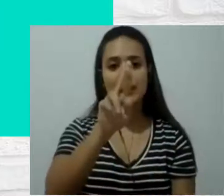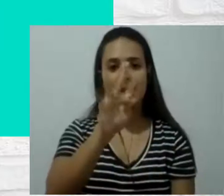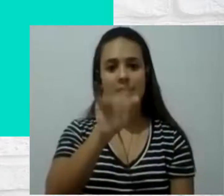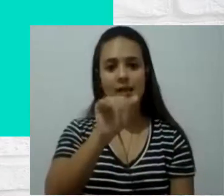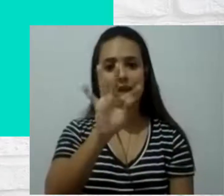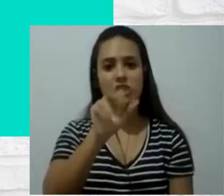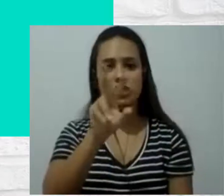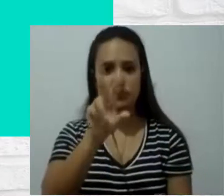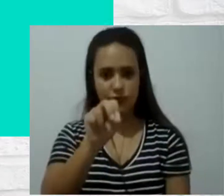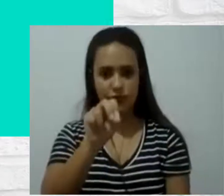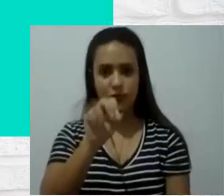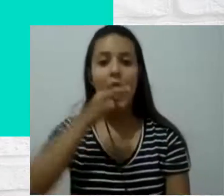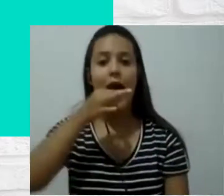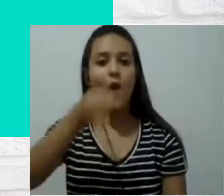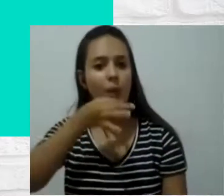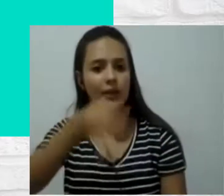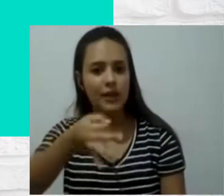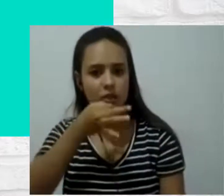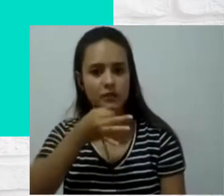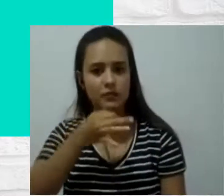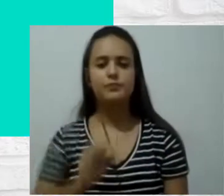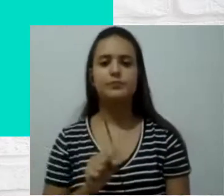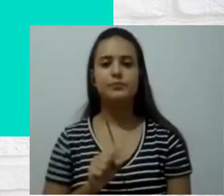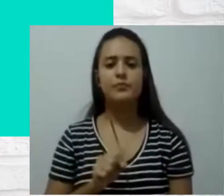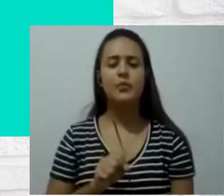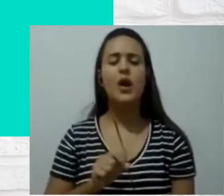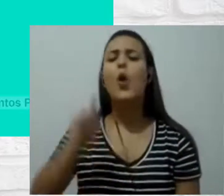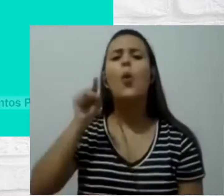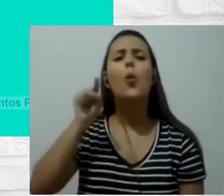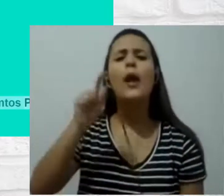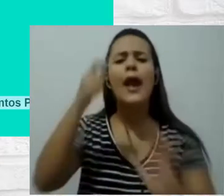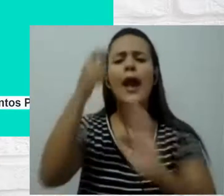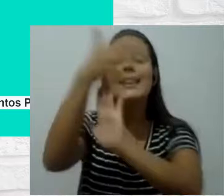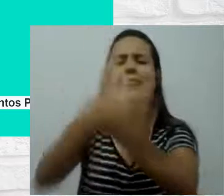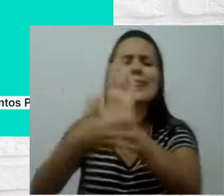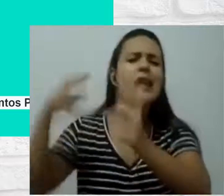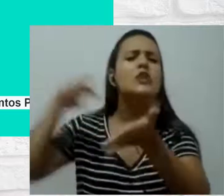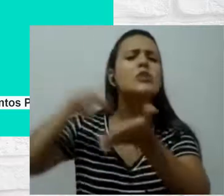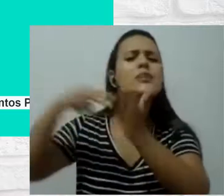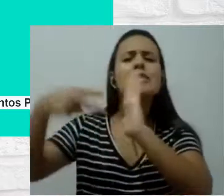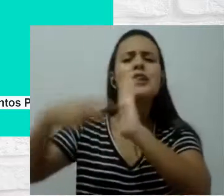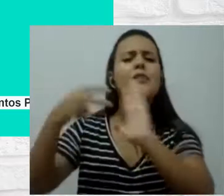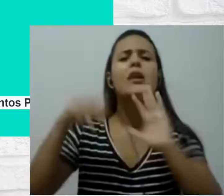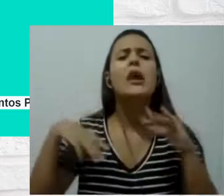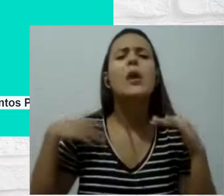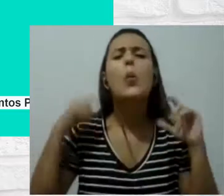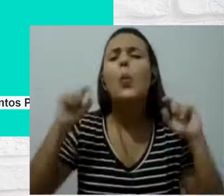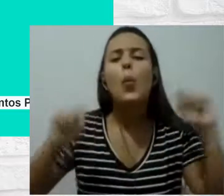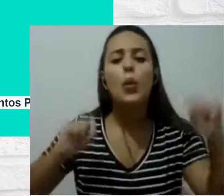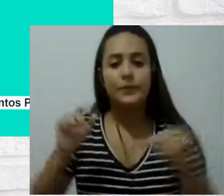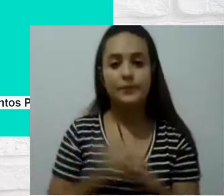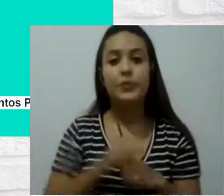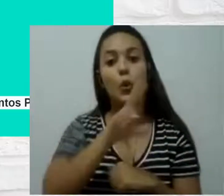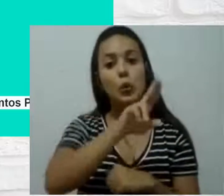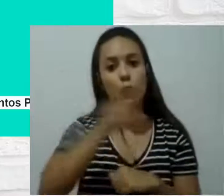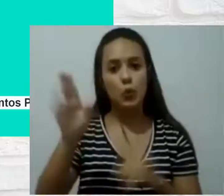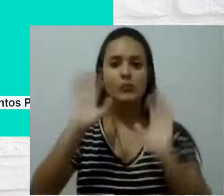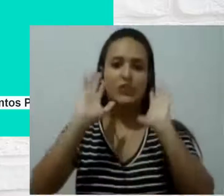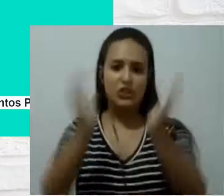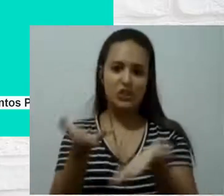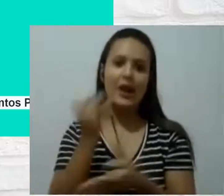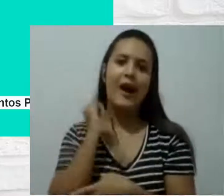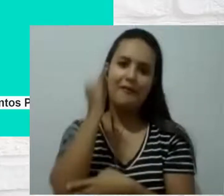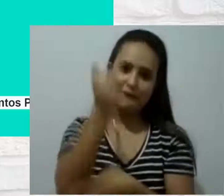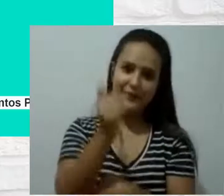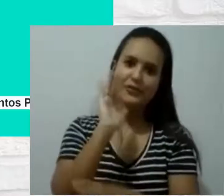o texto dissertativo argumentativo. O que vocês precisam entender primeiro é o que é esse